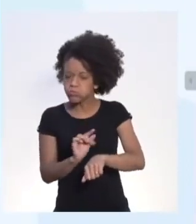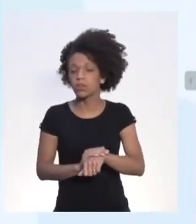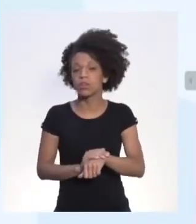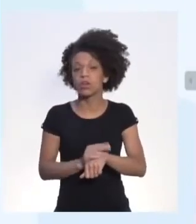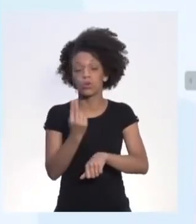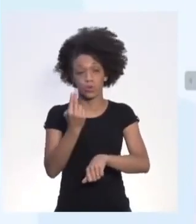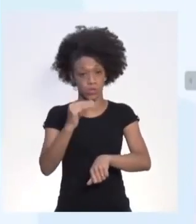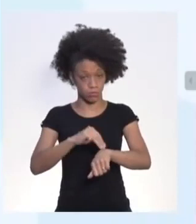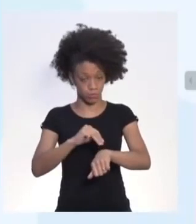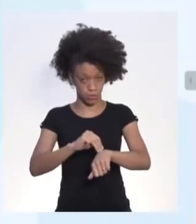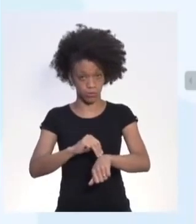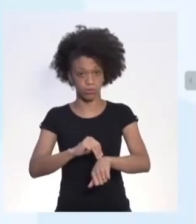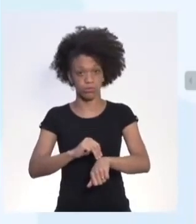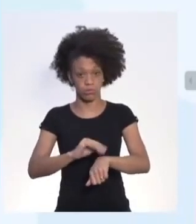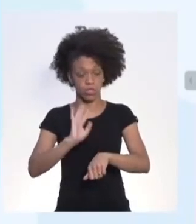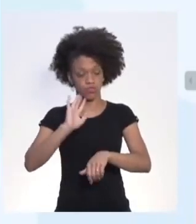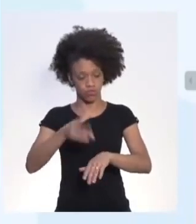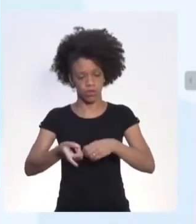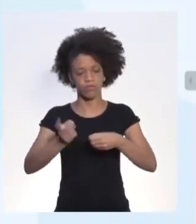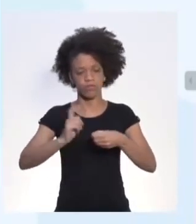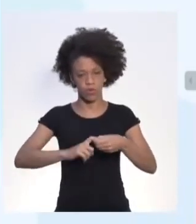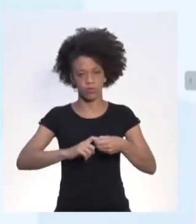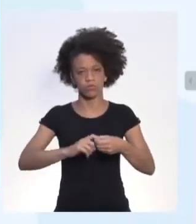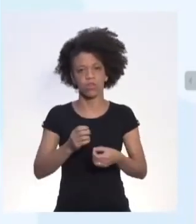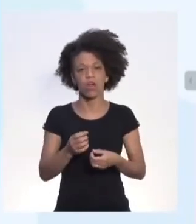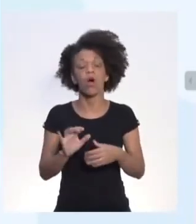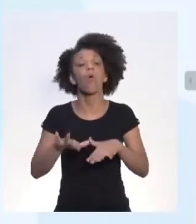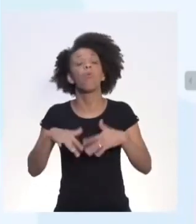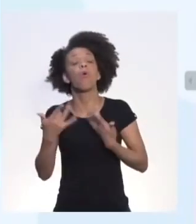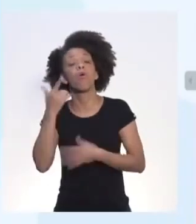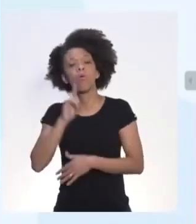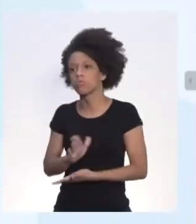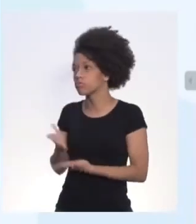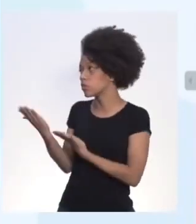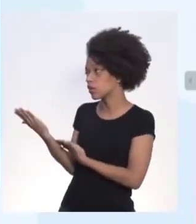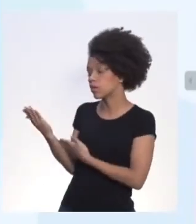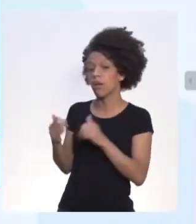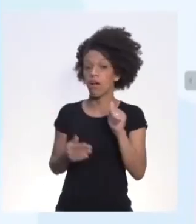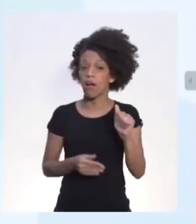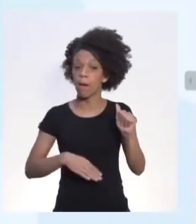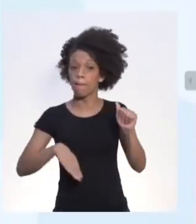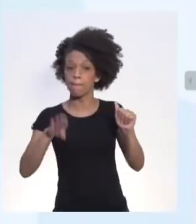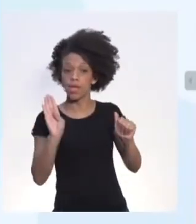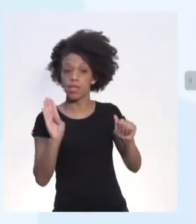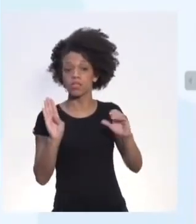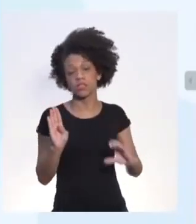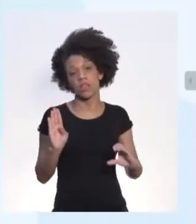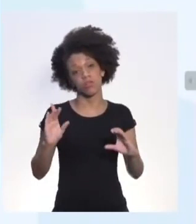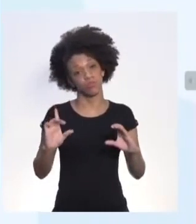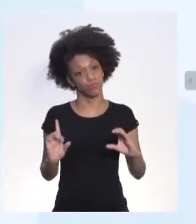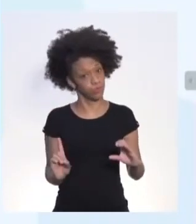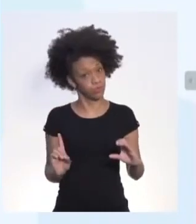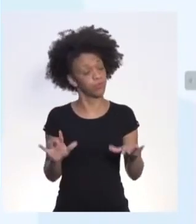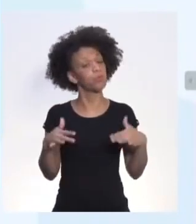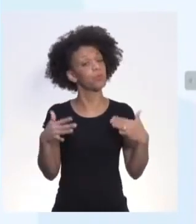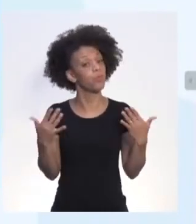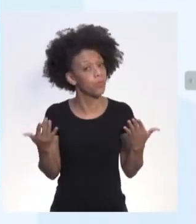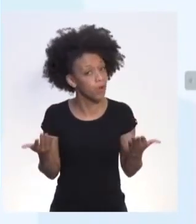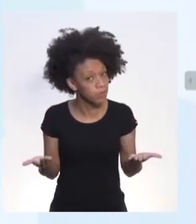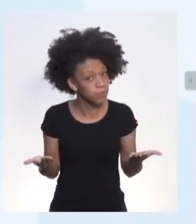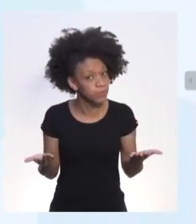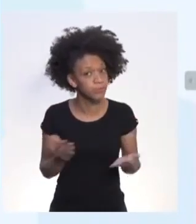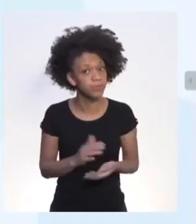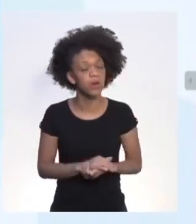para vocês 2 minutinhos, a gente já retorna. Qual que vocês conseguem? Ó? A, B, C ou D aqui,